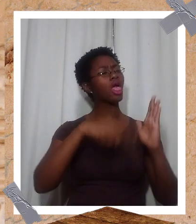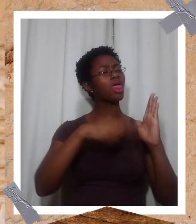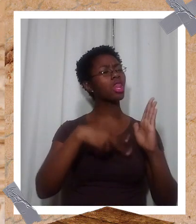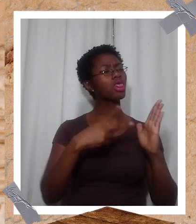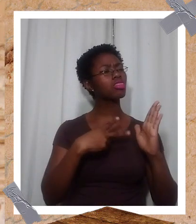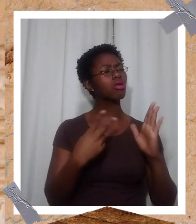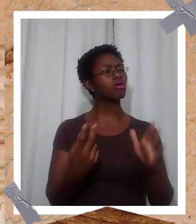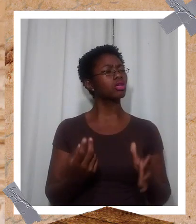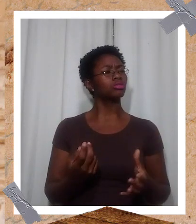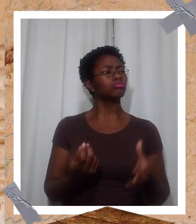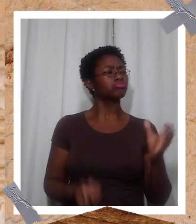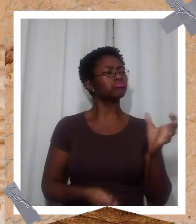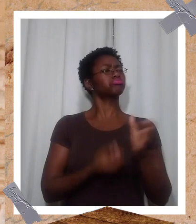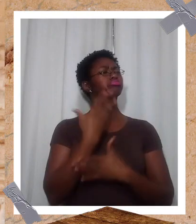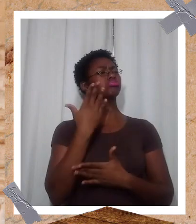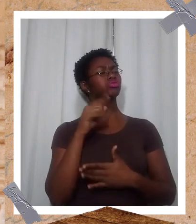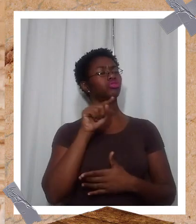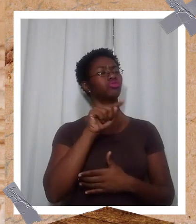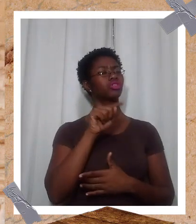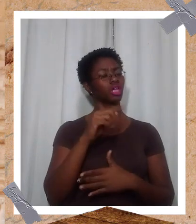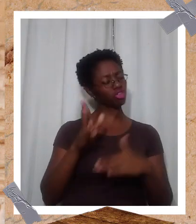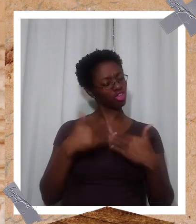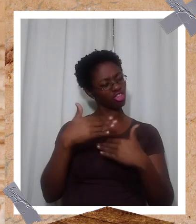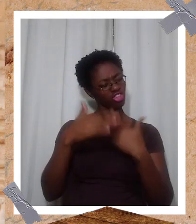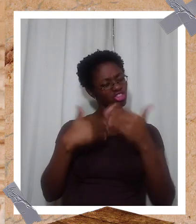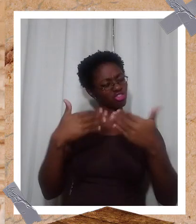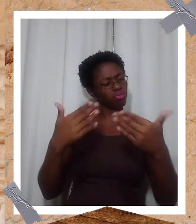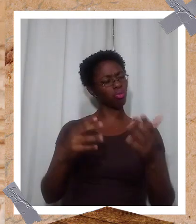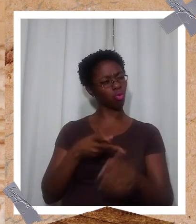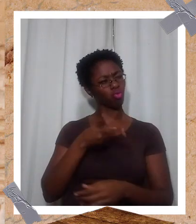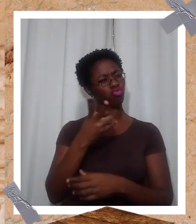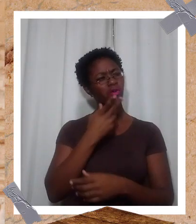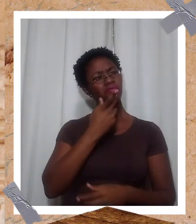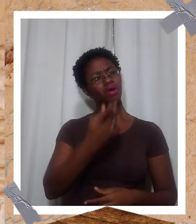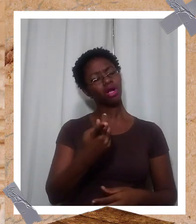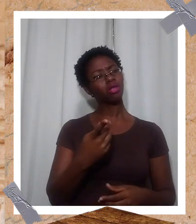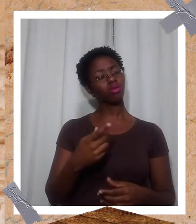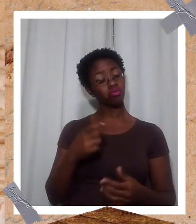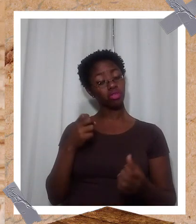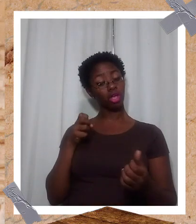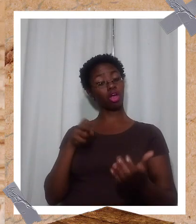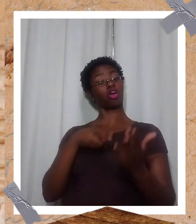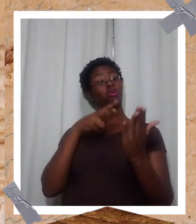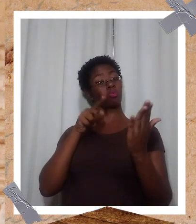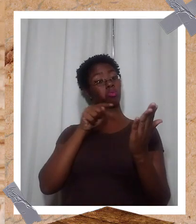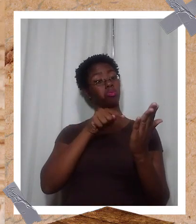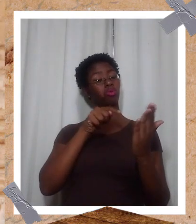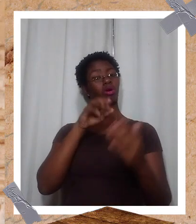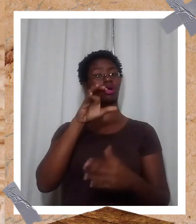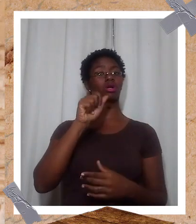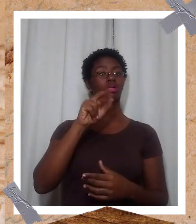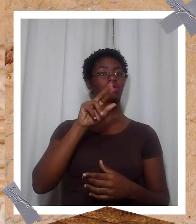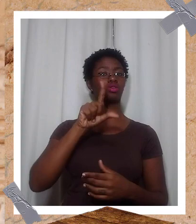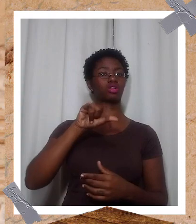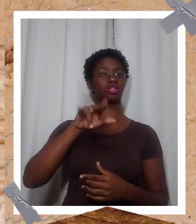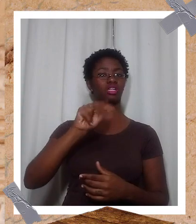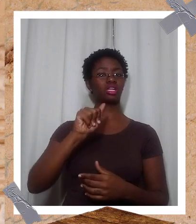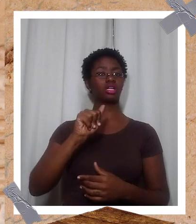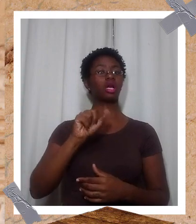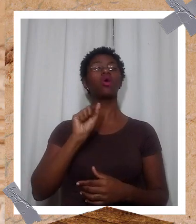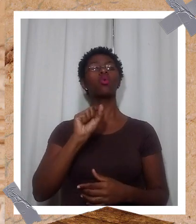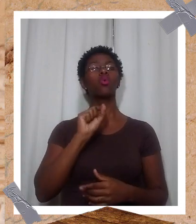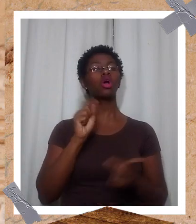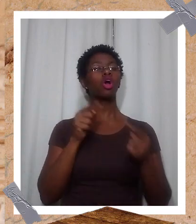a falar, mas eu queria que você desenvolvesse um pouco mais. Quando você se depara com a narrativa de Carolina, qual é o seu ponto imediato de